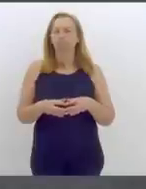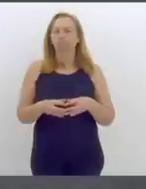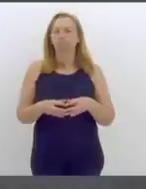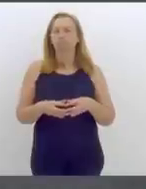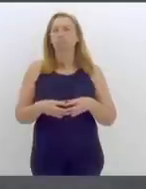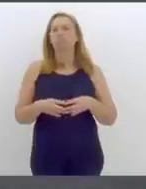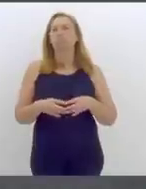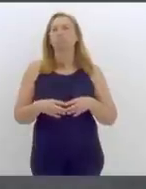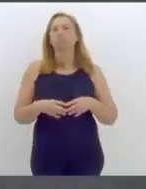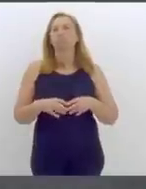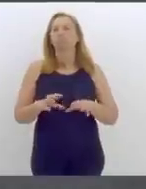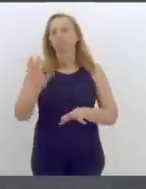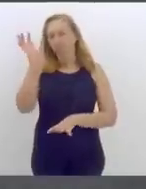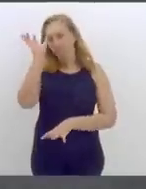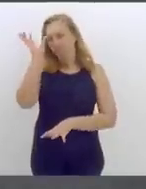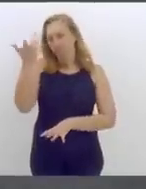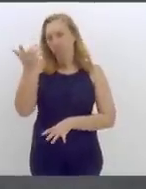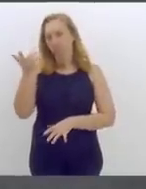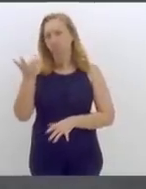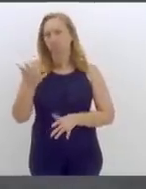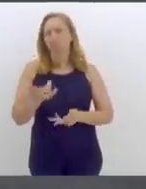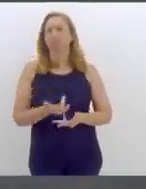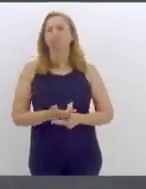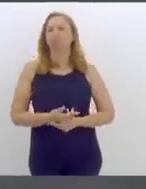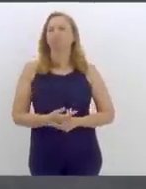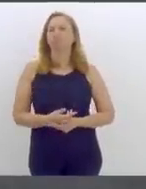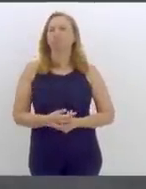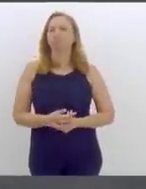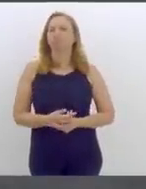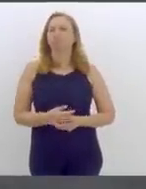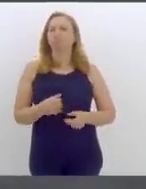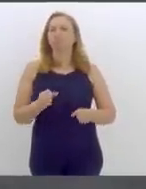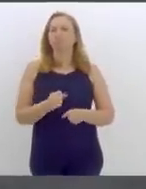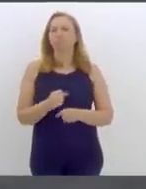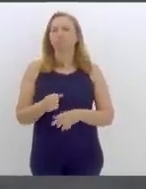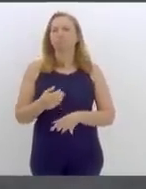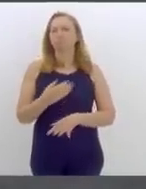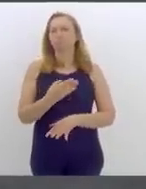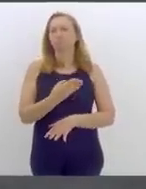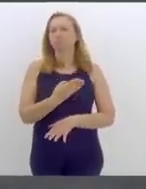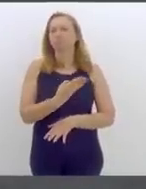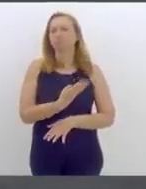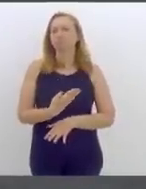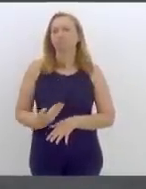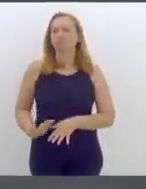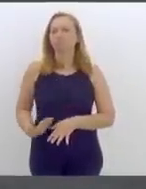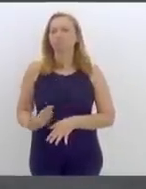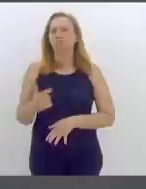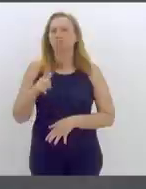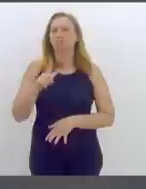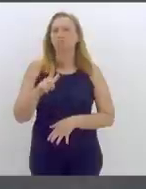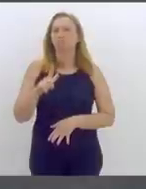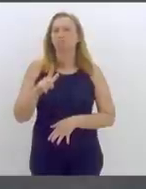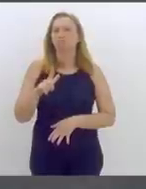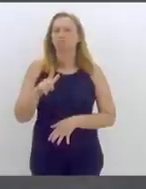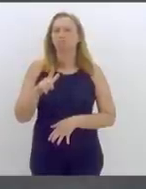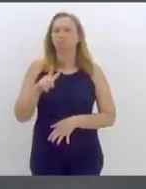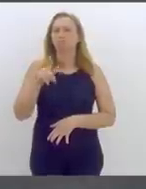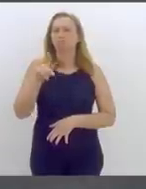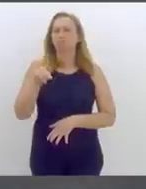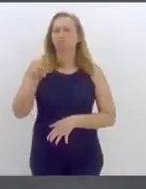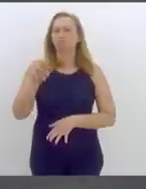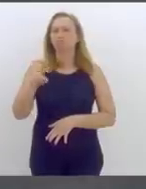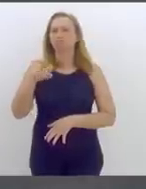e da outras providências foi na época do Governo senhor Luiz Fernando Souza né conhecido como Pezão